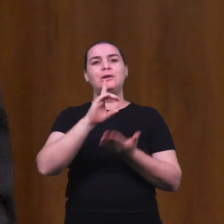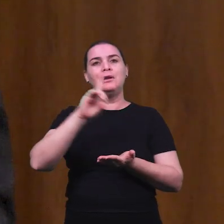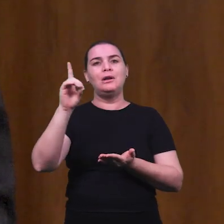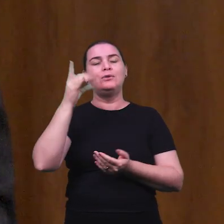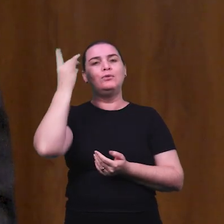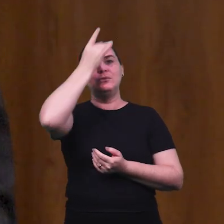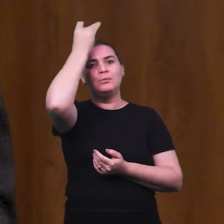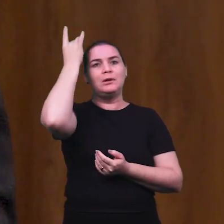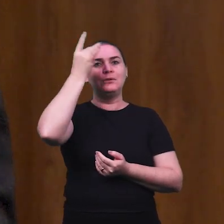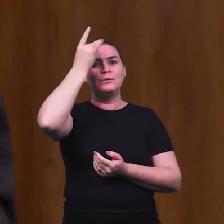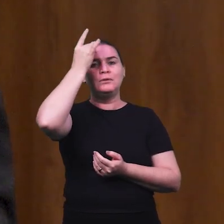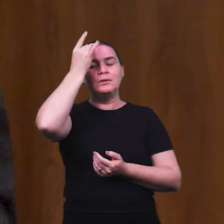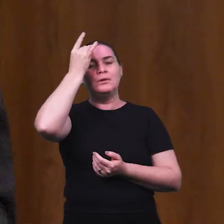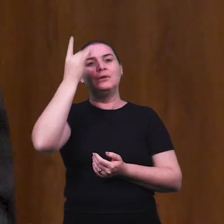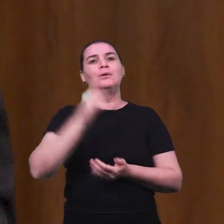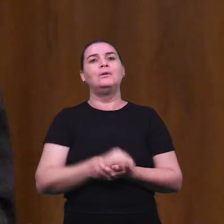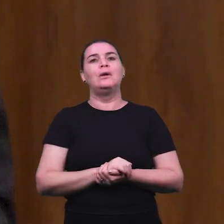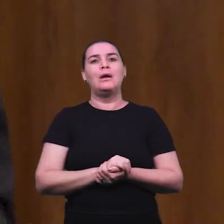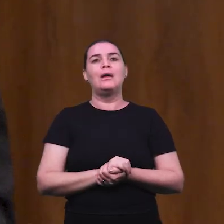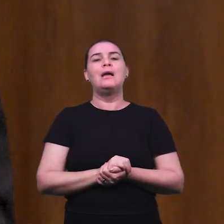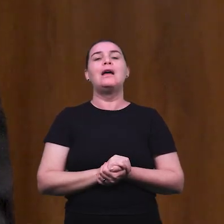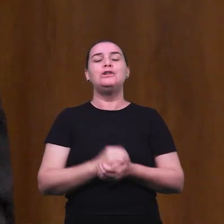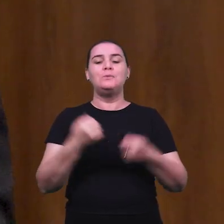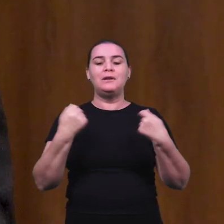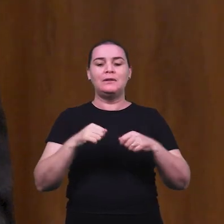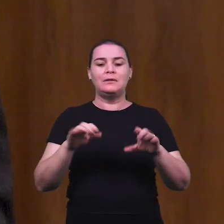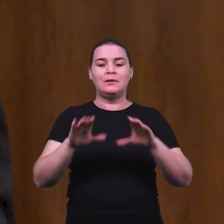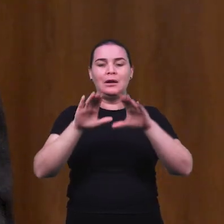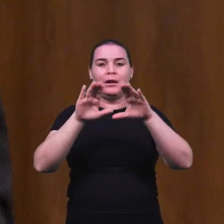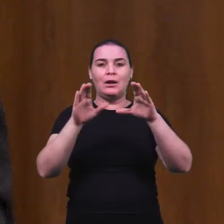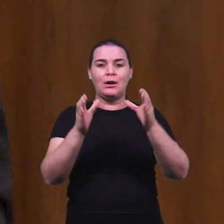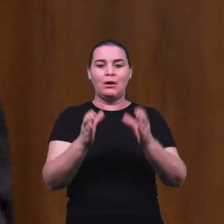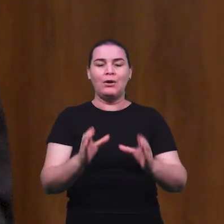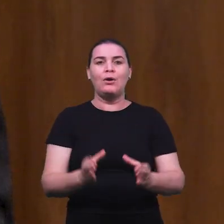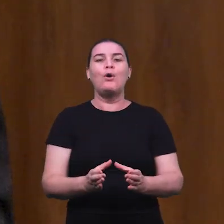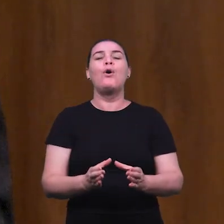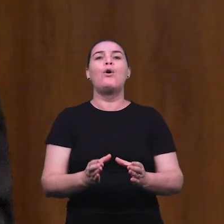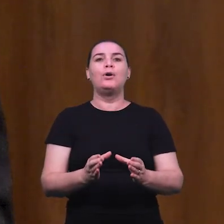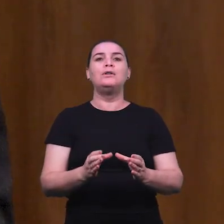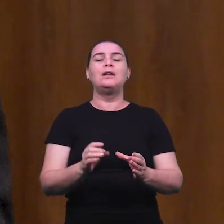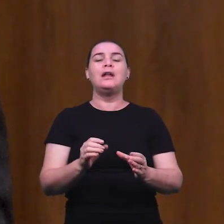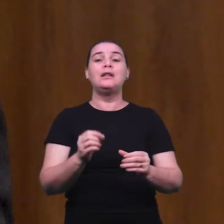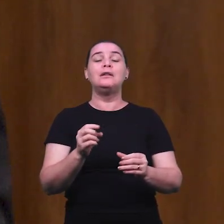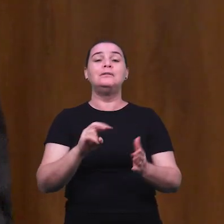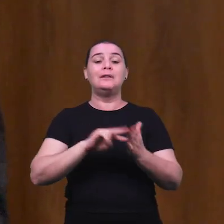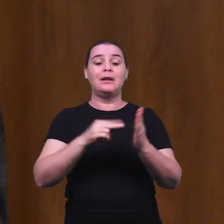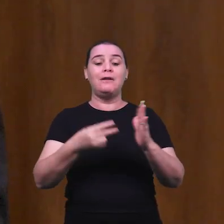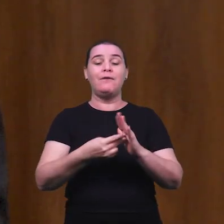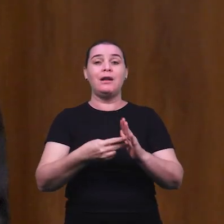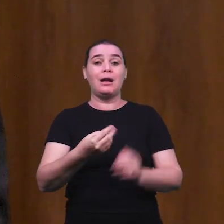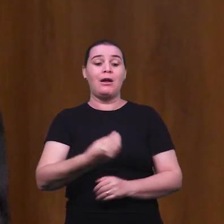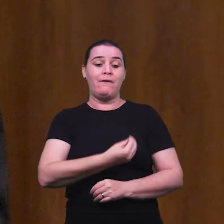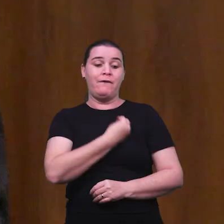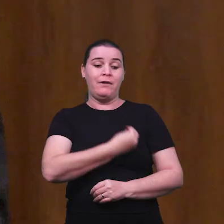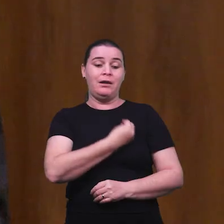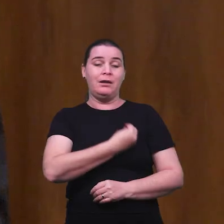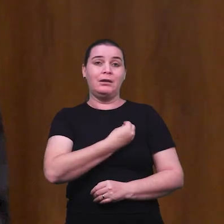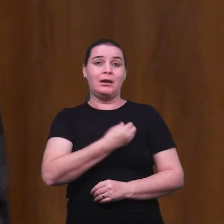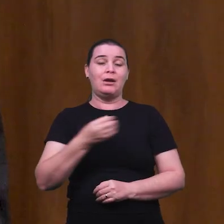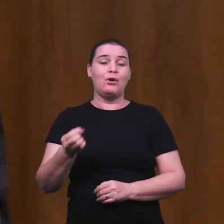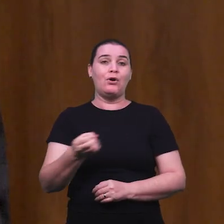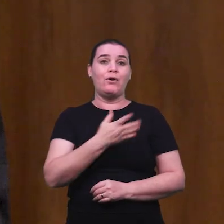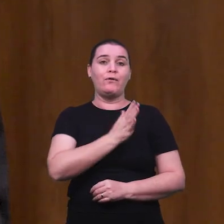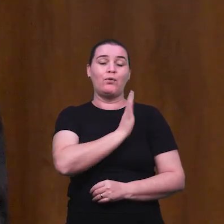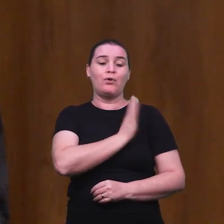nós precisamos sermos como odres novos. Temos uma vida transformada, temos uma vida nova diante do